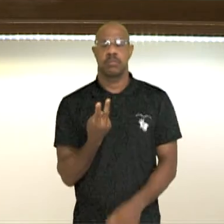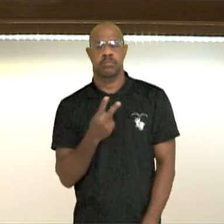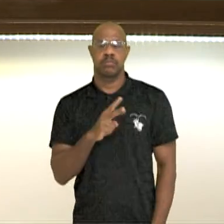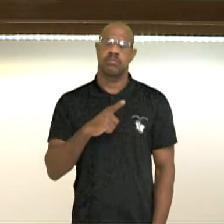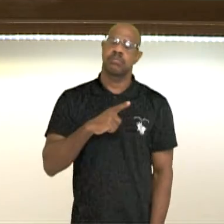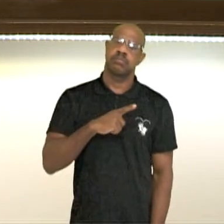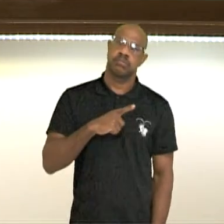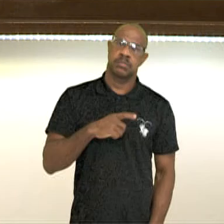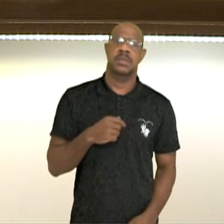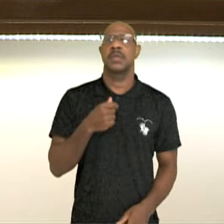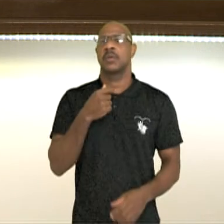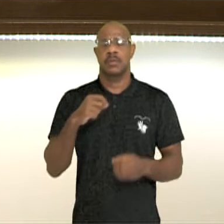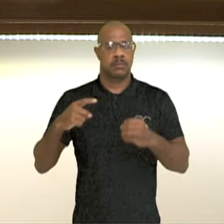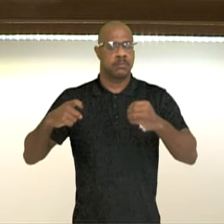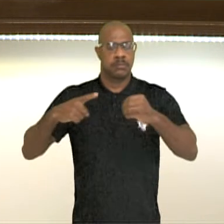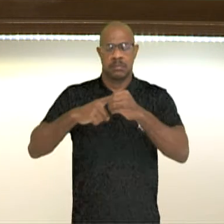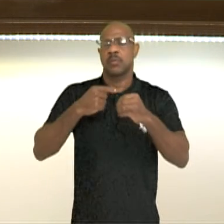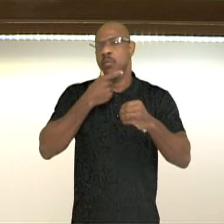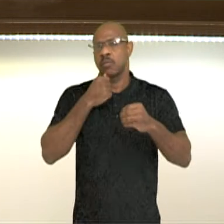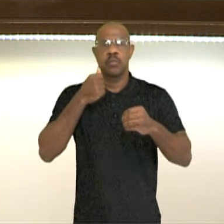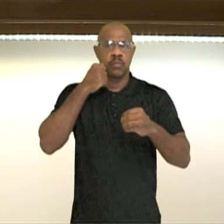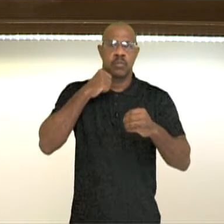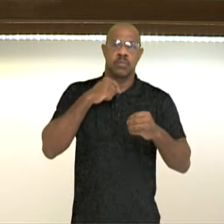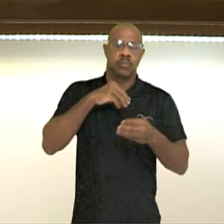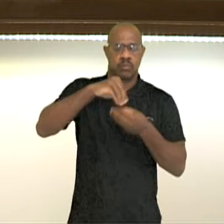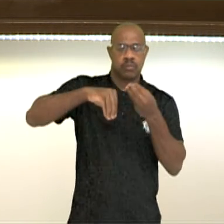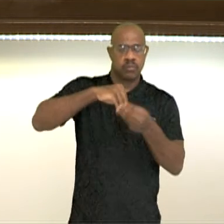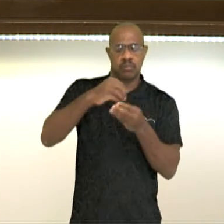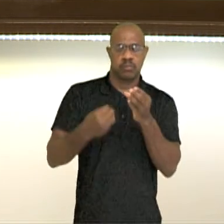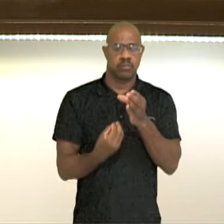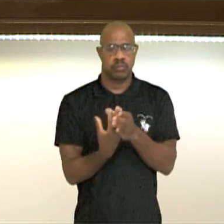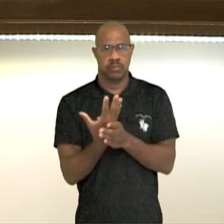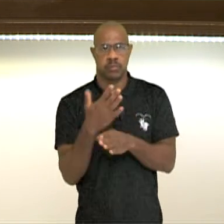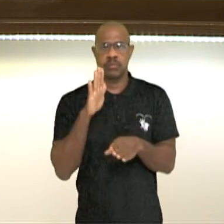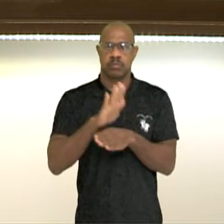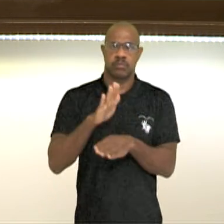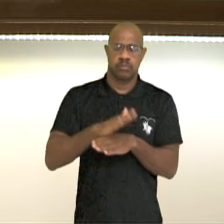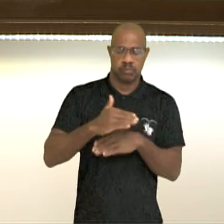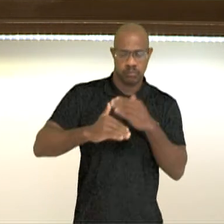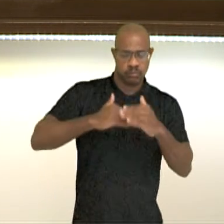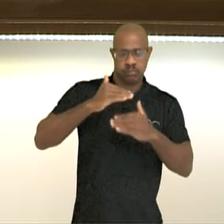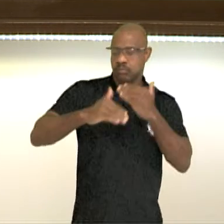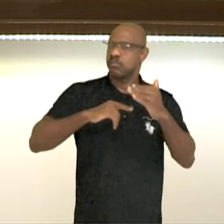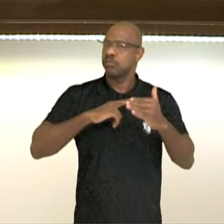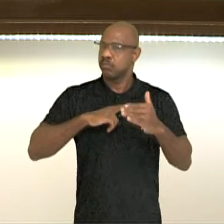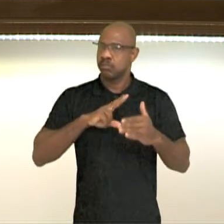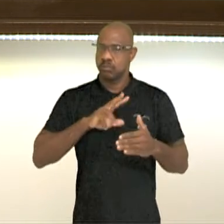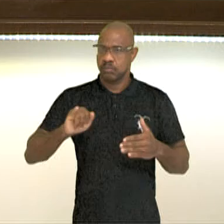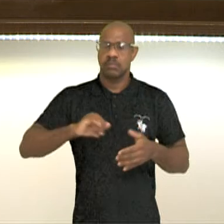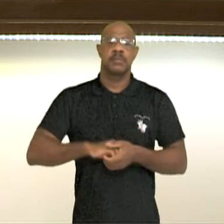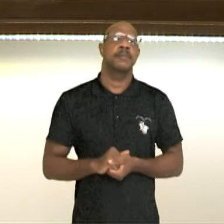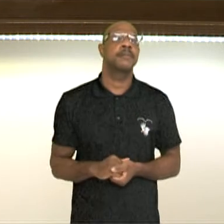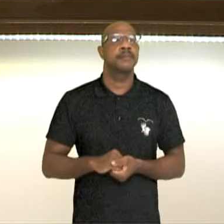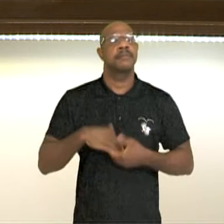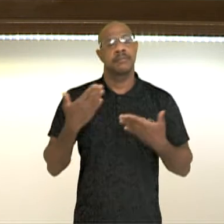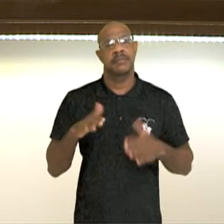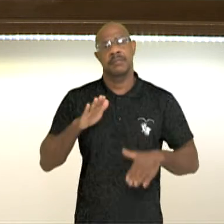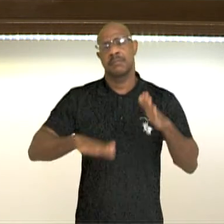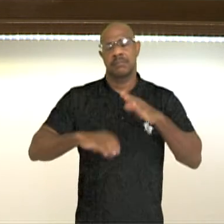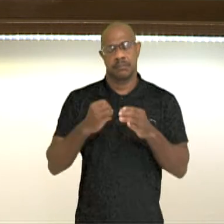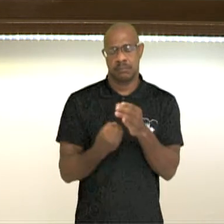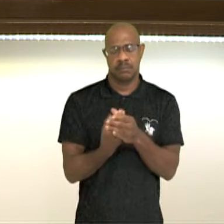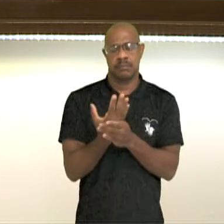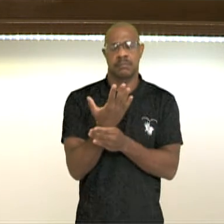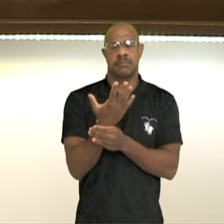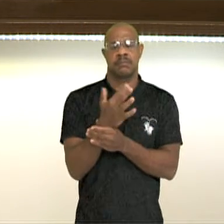tanto os gametas masculinos quanto gametas femininos, que vão contribuir para esse processo. Então, às vezes, as plantas